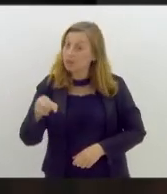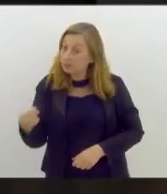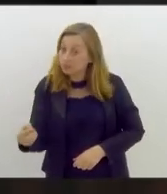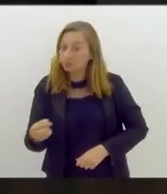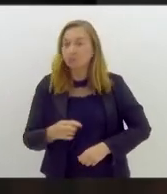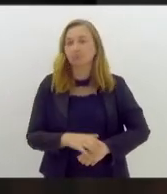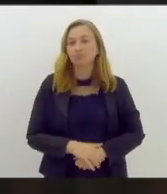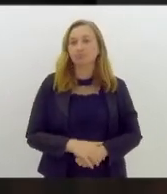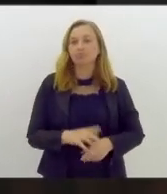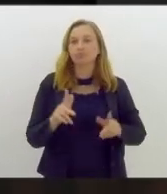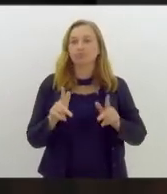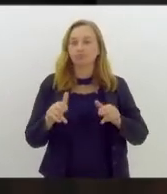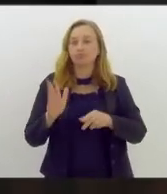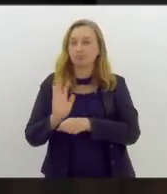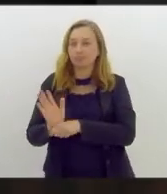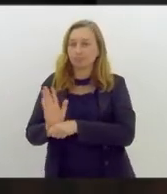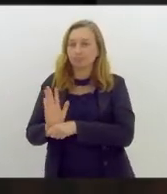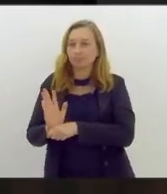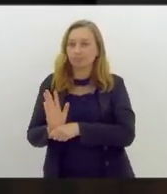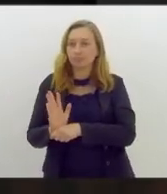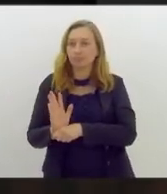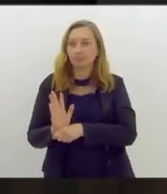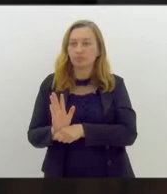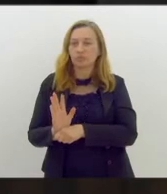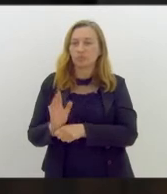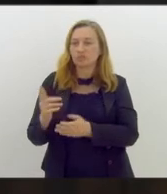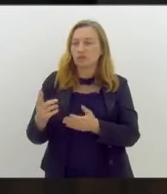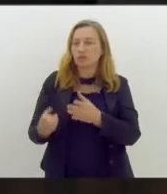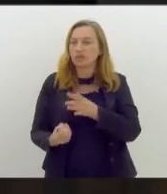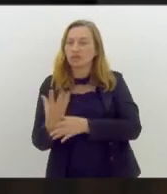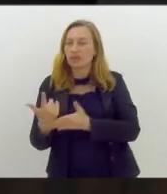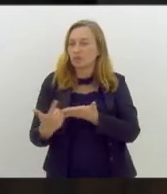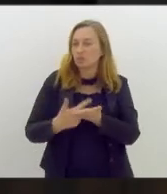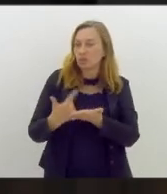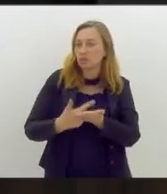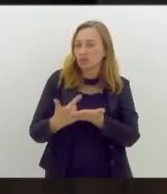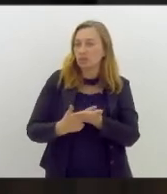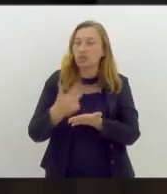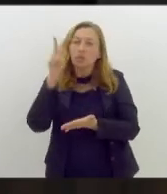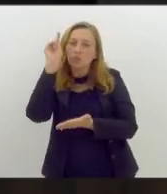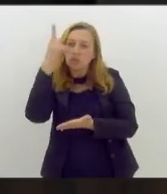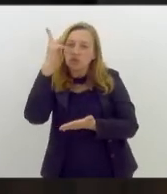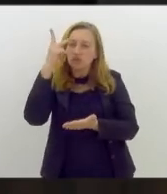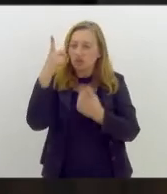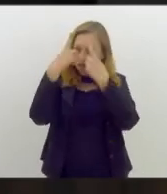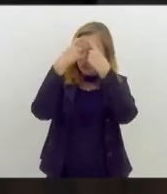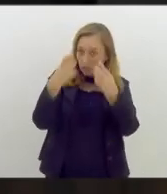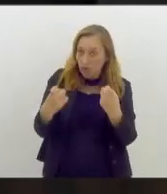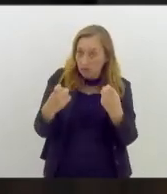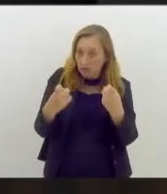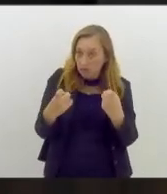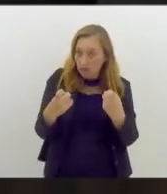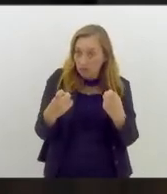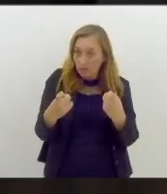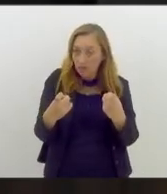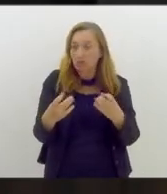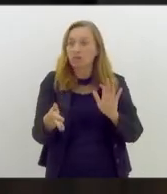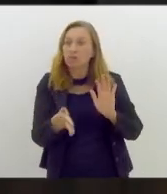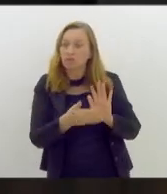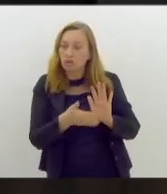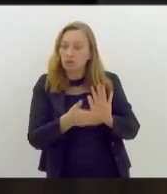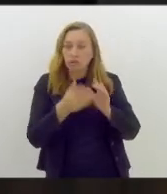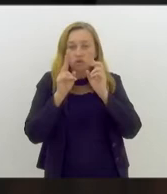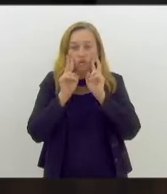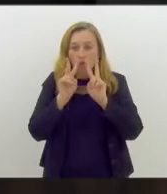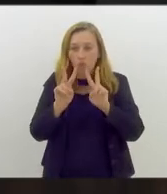Posteriormente, o curta-metragem deu origem ao livro Sobre Ela, uma história de violência, no qual propõe um